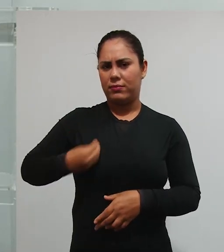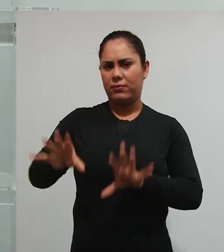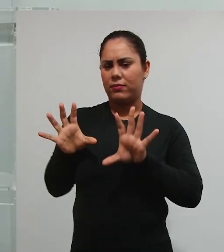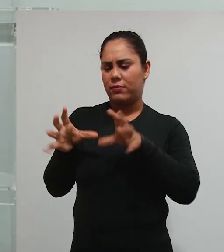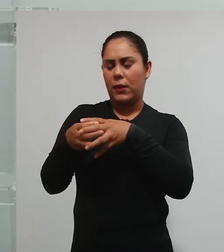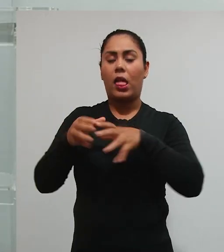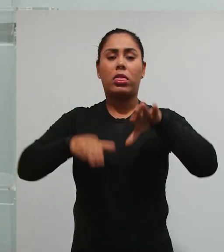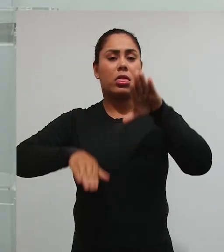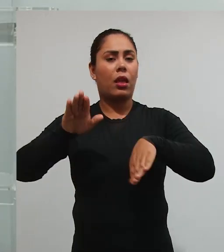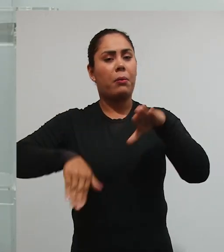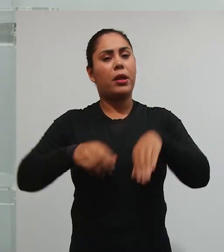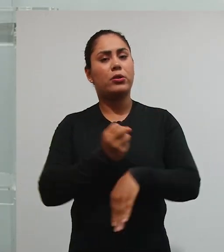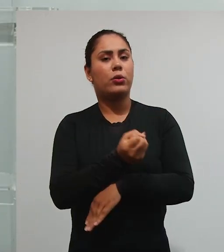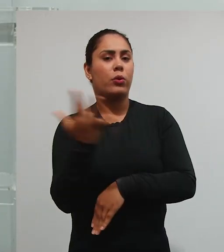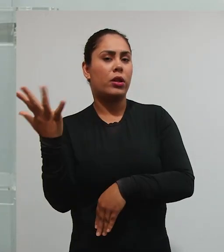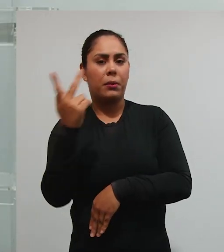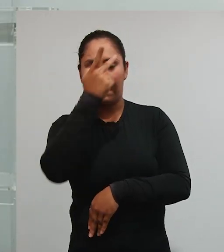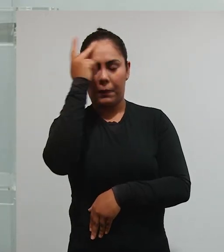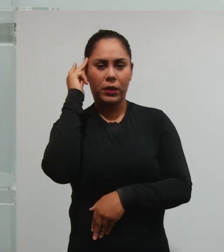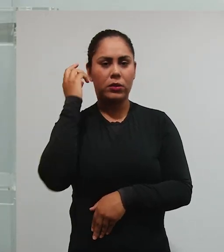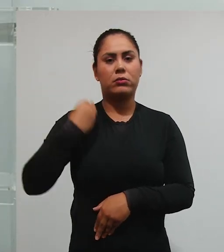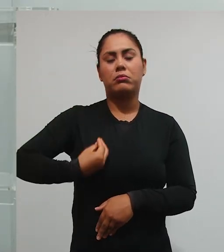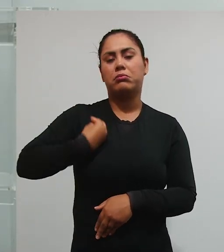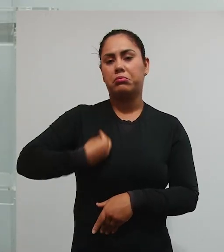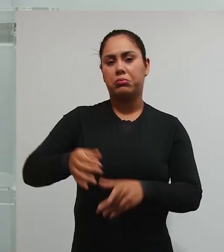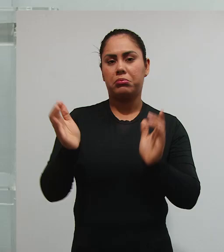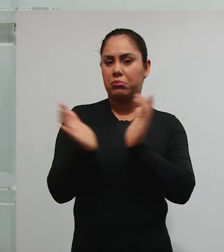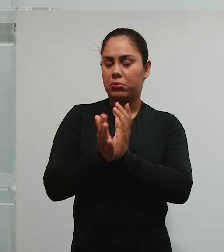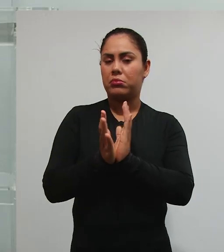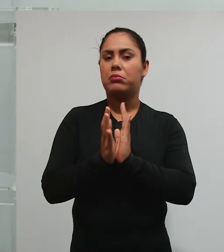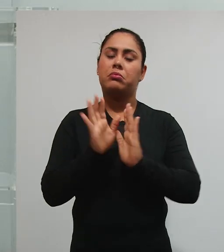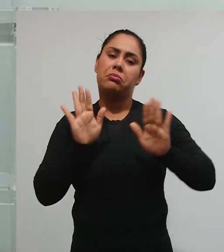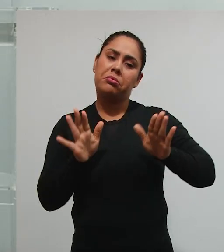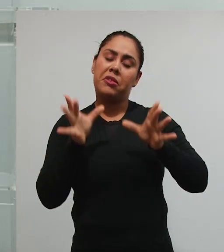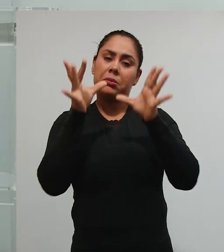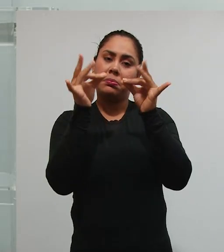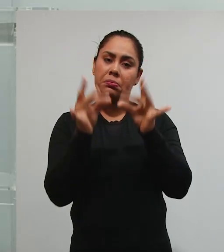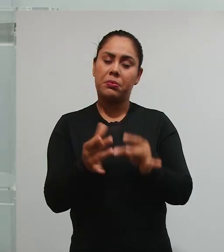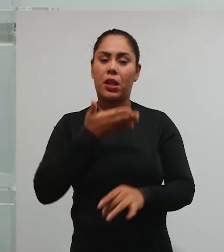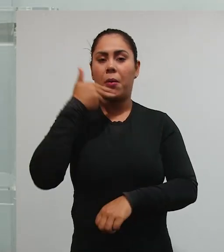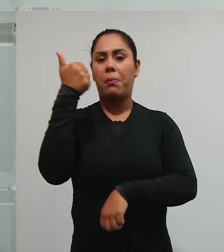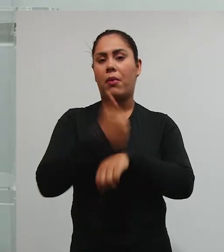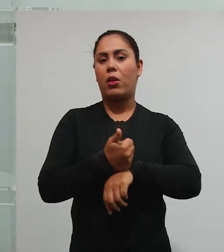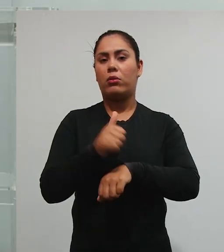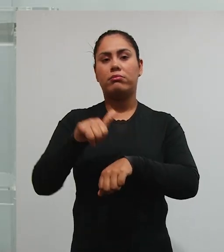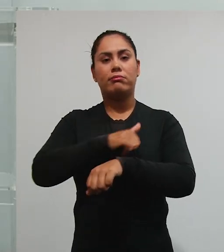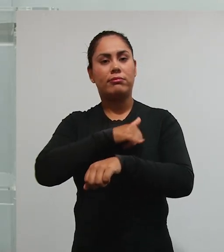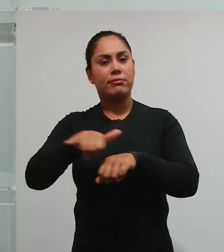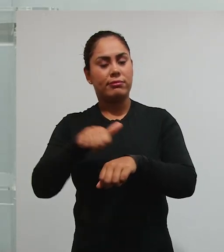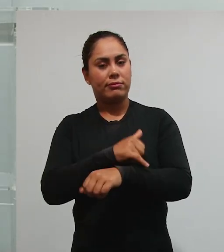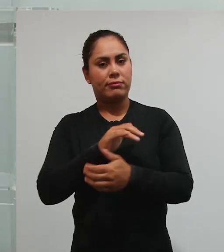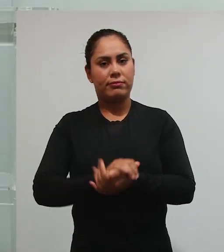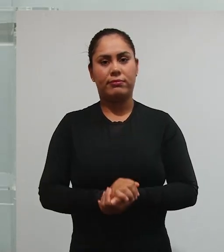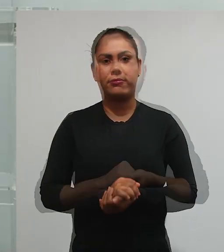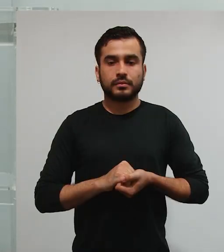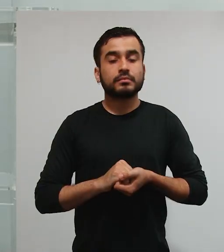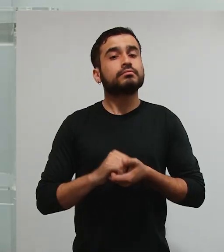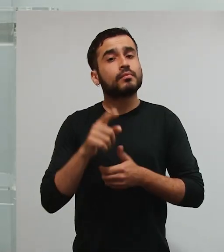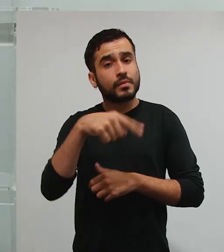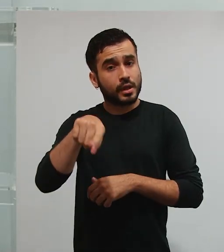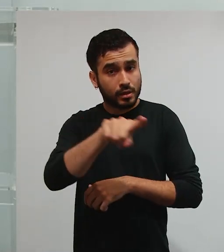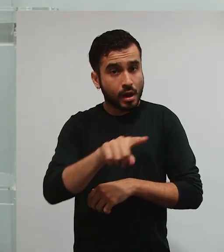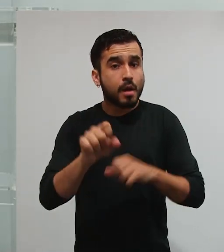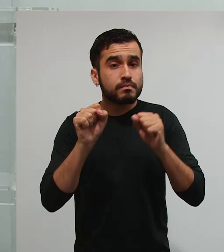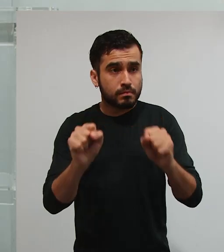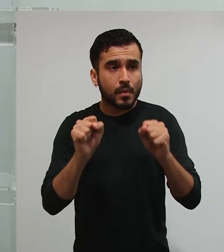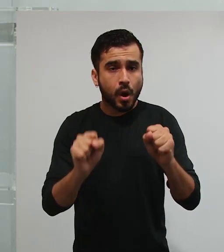a depender da quantidade de pessoas que está no grupo focal, você vai definir qual que é a melhor estratégia. Vocês